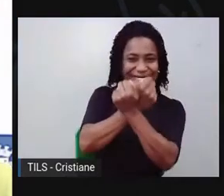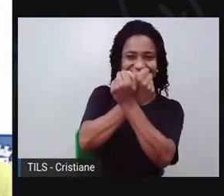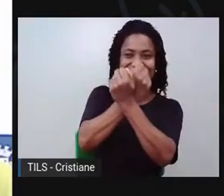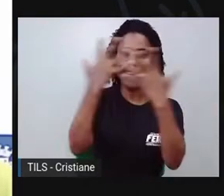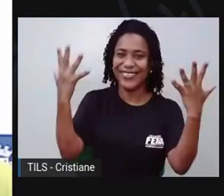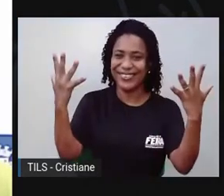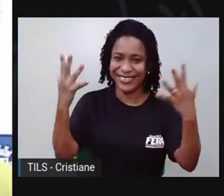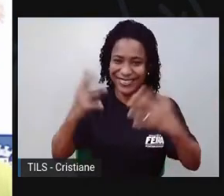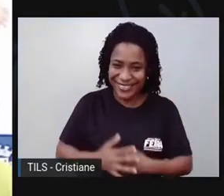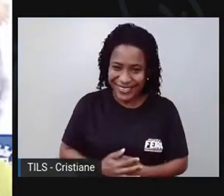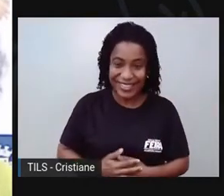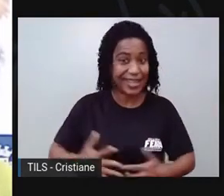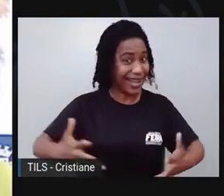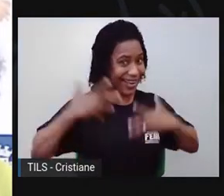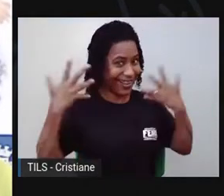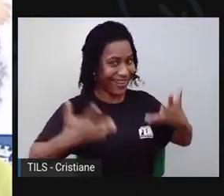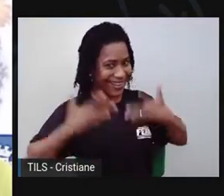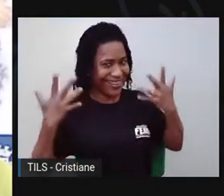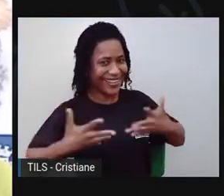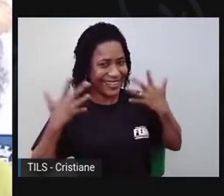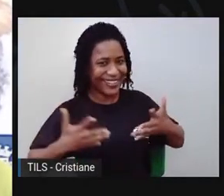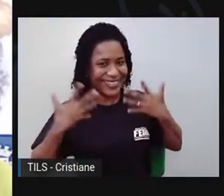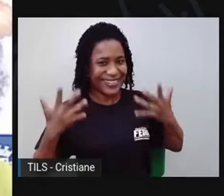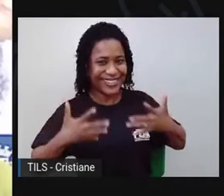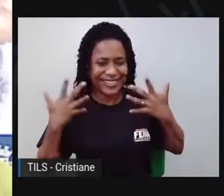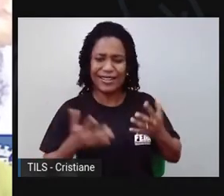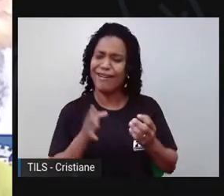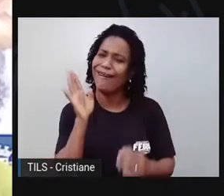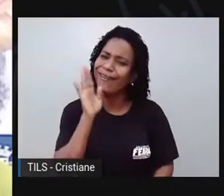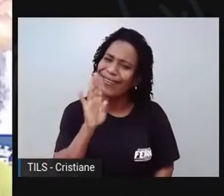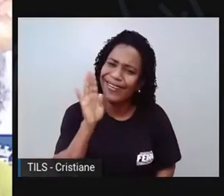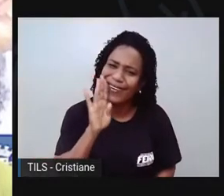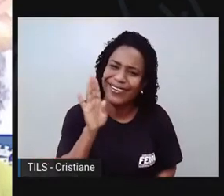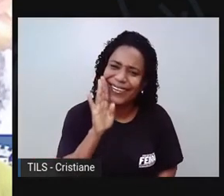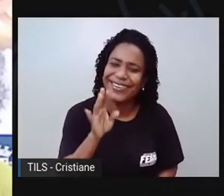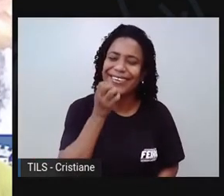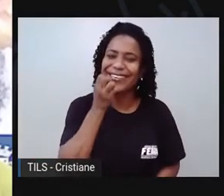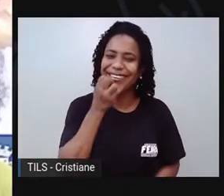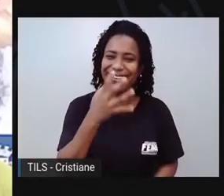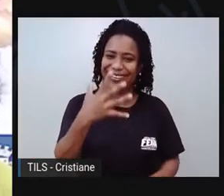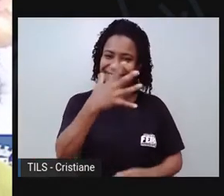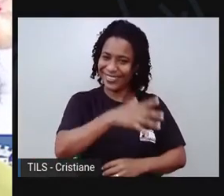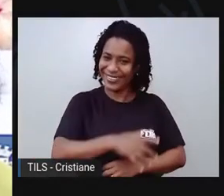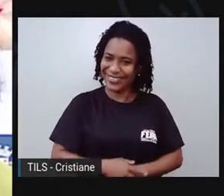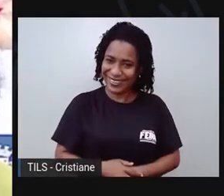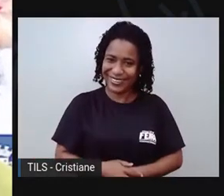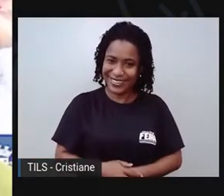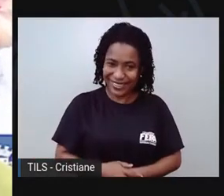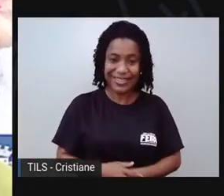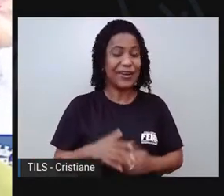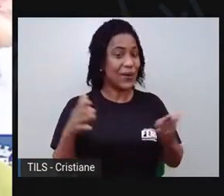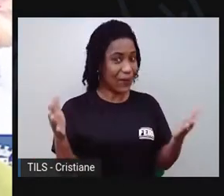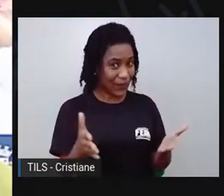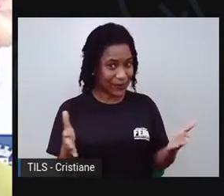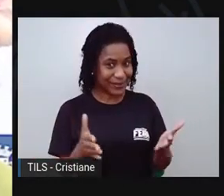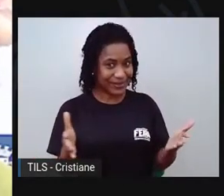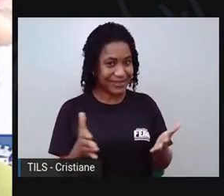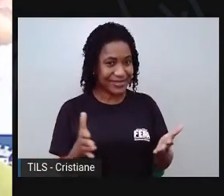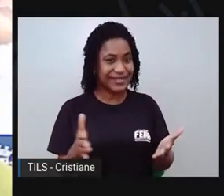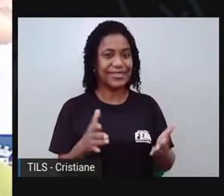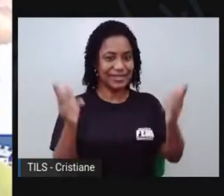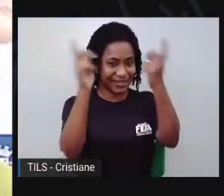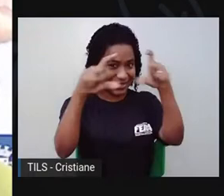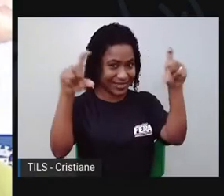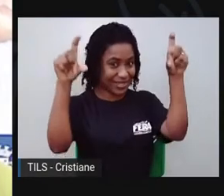maravilhoso, bem alegre. Que legal! Nós escolhemos esse tema que a gente já já